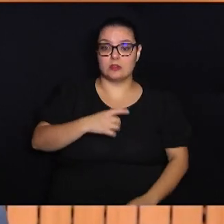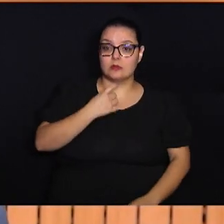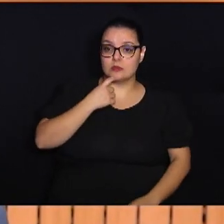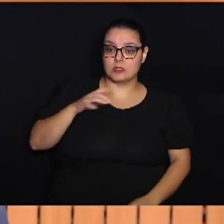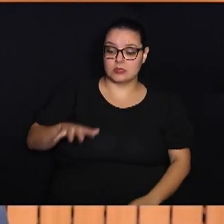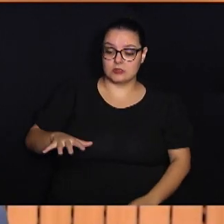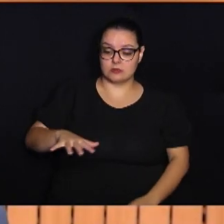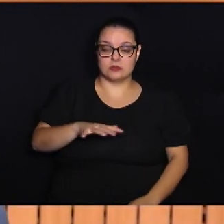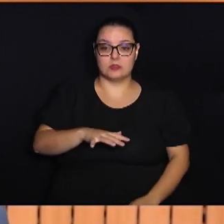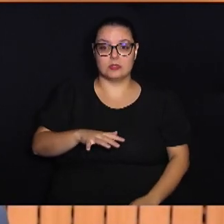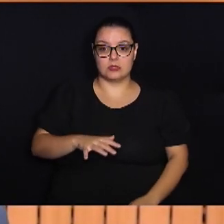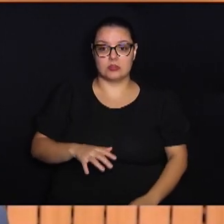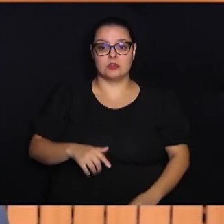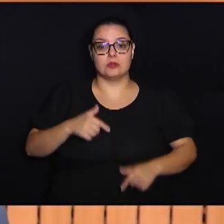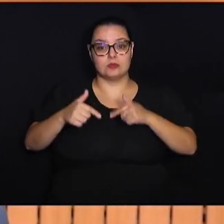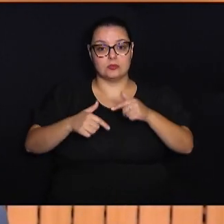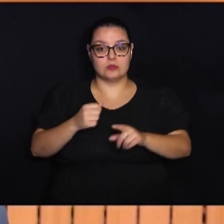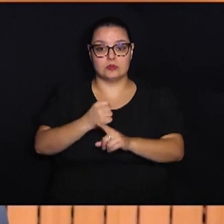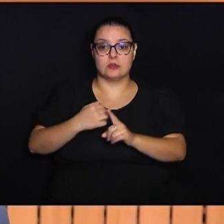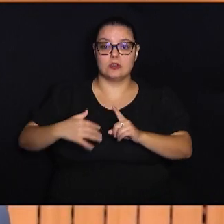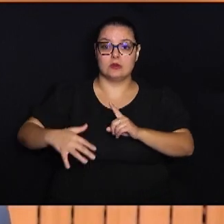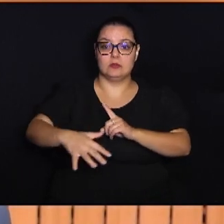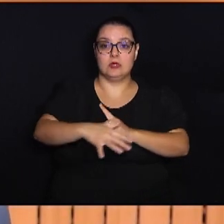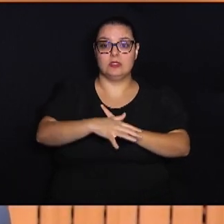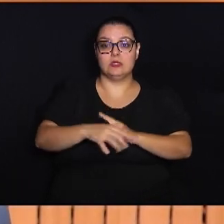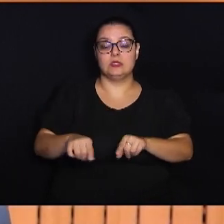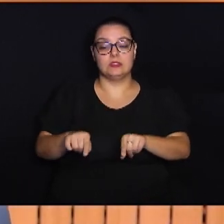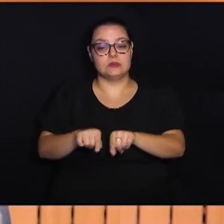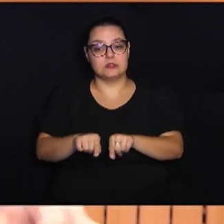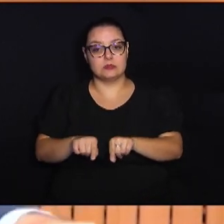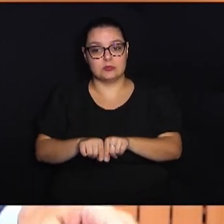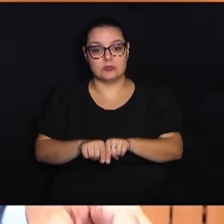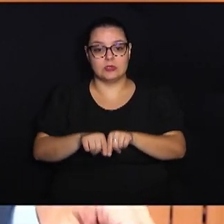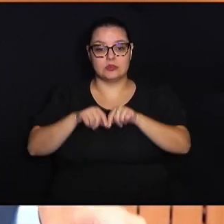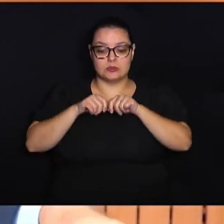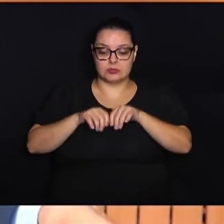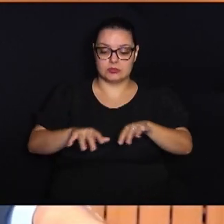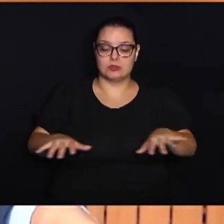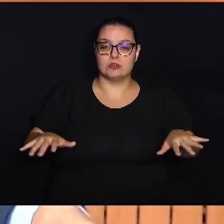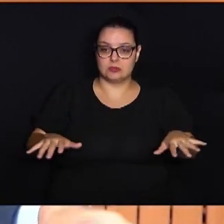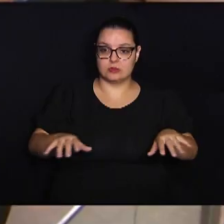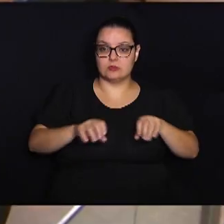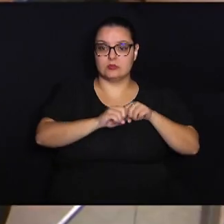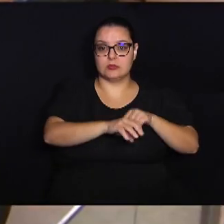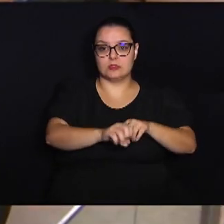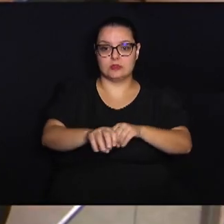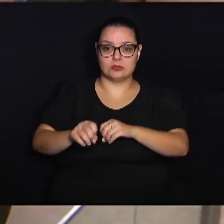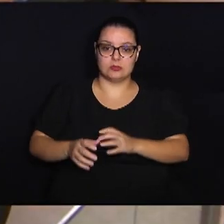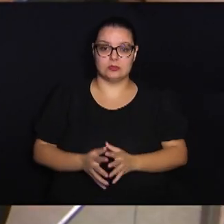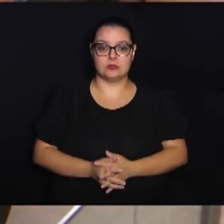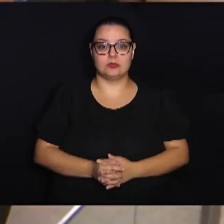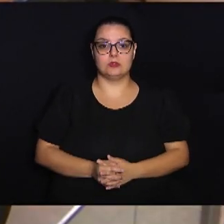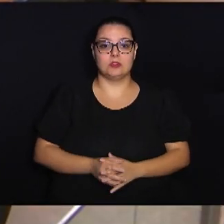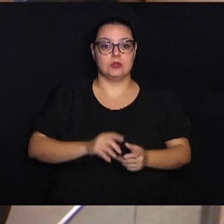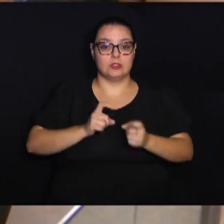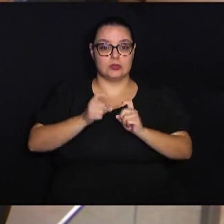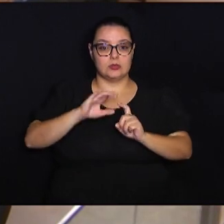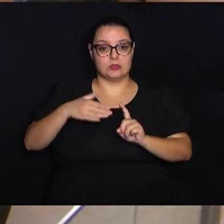A lei do vereador Permínio Monteiro instituindo o Dia Municipal da Batalha de Rima no calendário de Campinas foi sancionada pelo